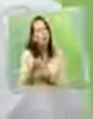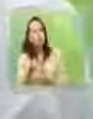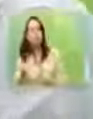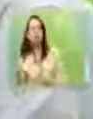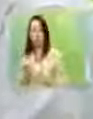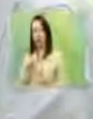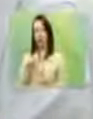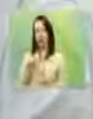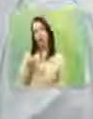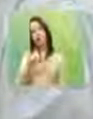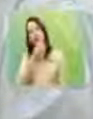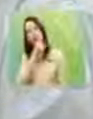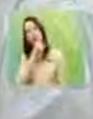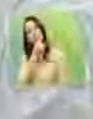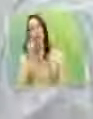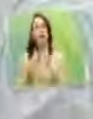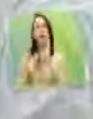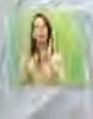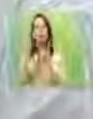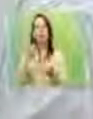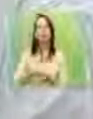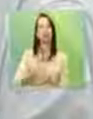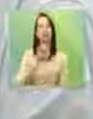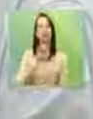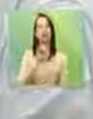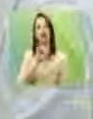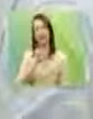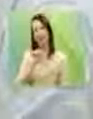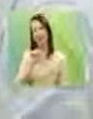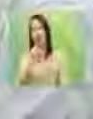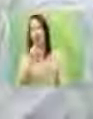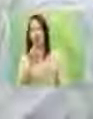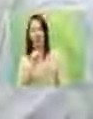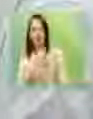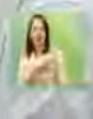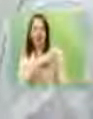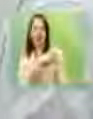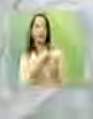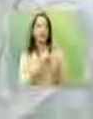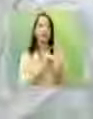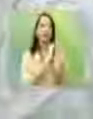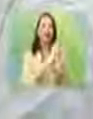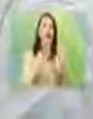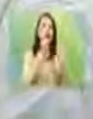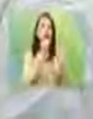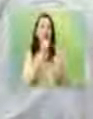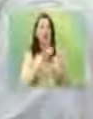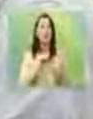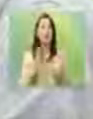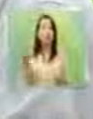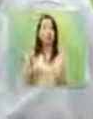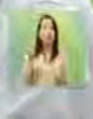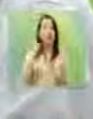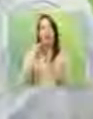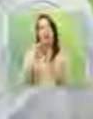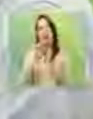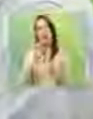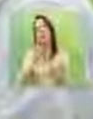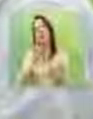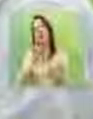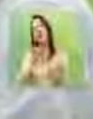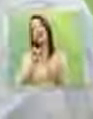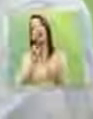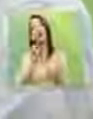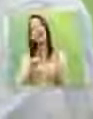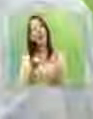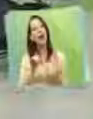Por exemplo, foi na ditadura militar que se estendeu a previdência social para o trabalhador